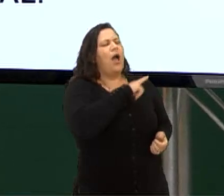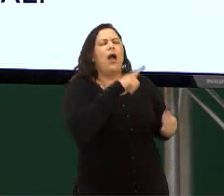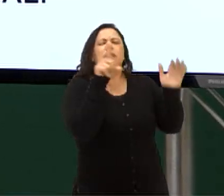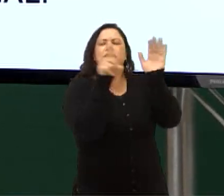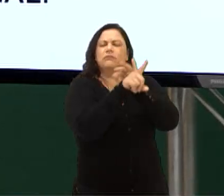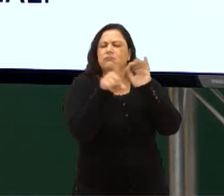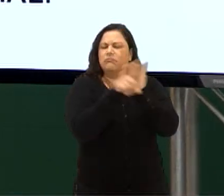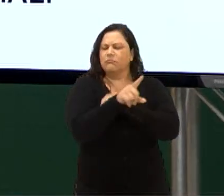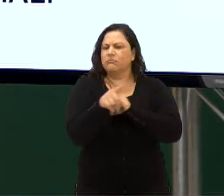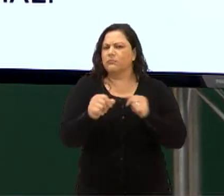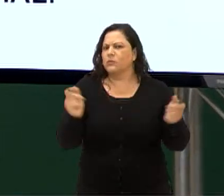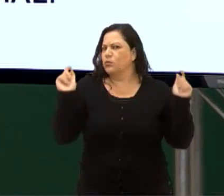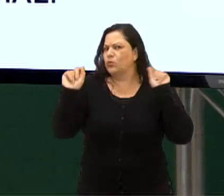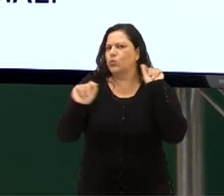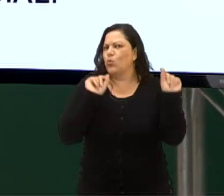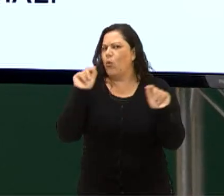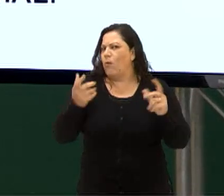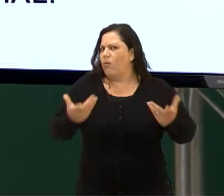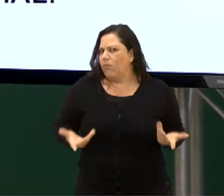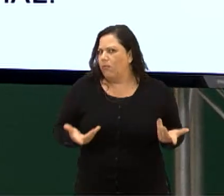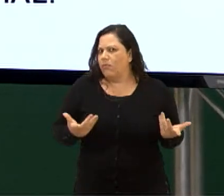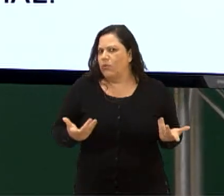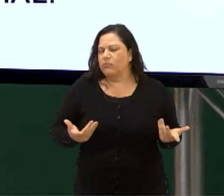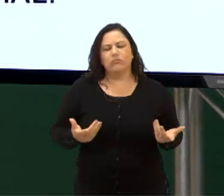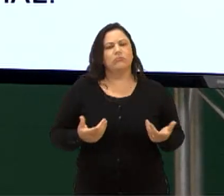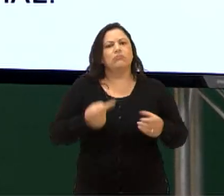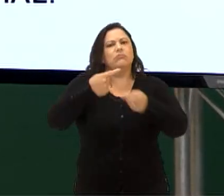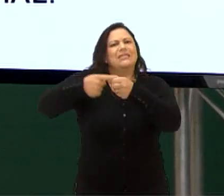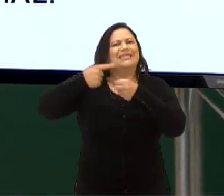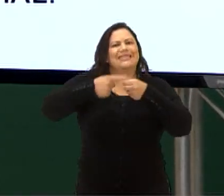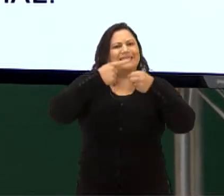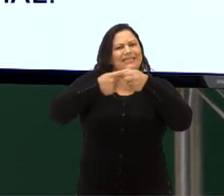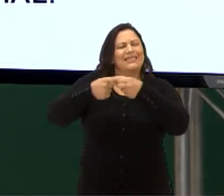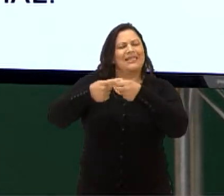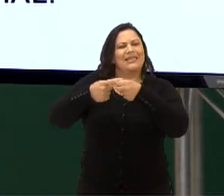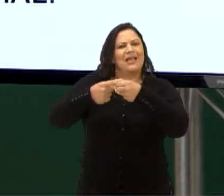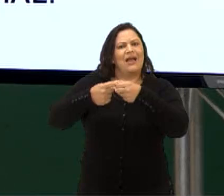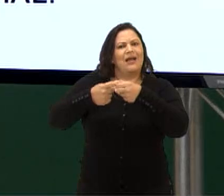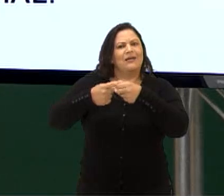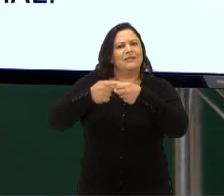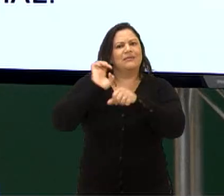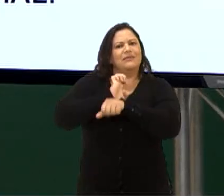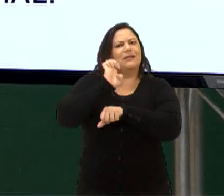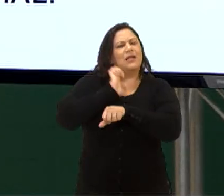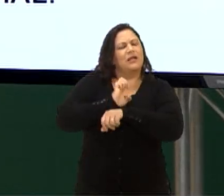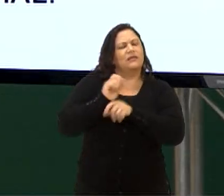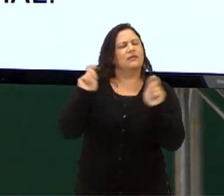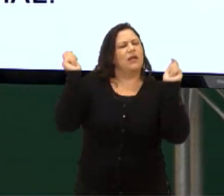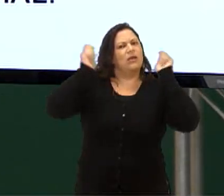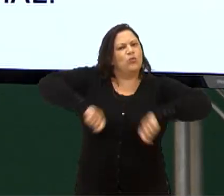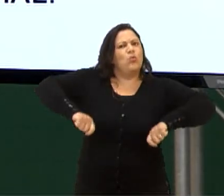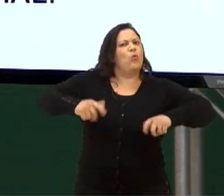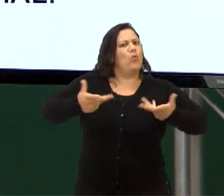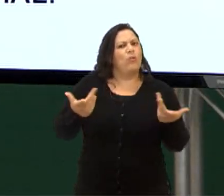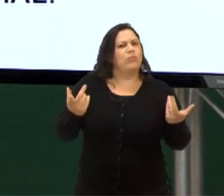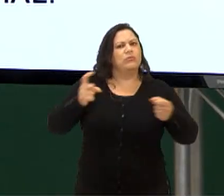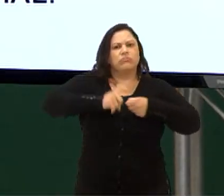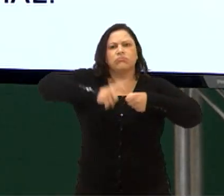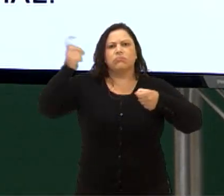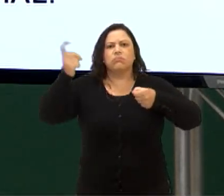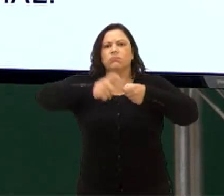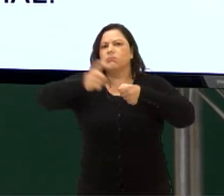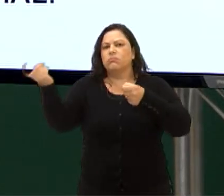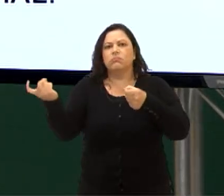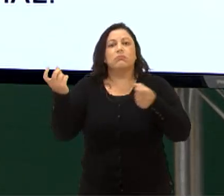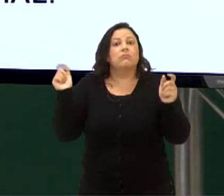chat, professor, como que as cidades, estados, né, como que elas eram autônomas, tá? Então veja, olha só, o que